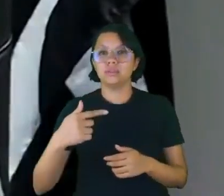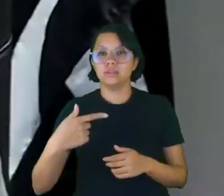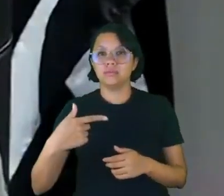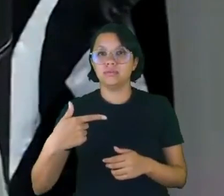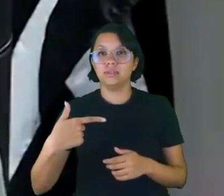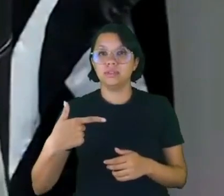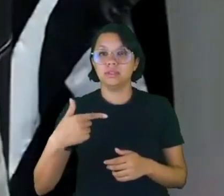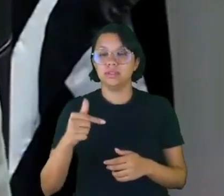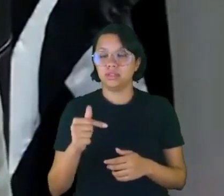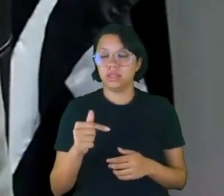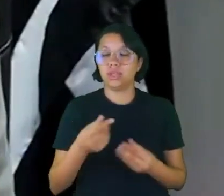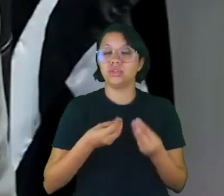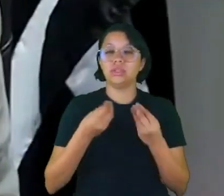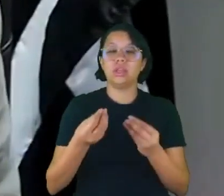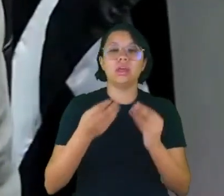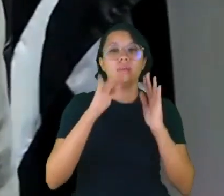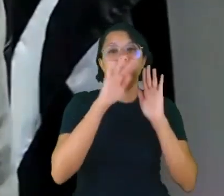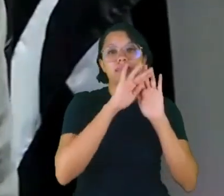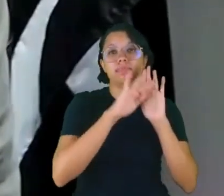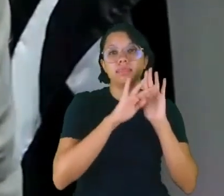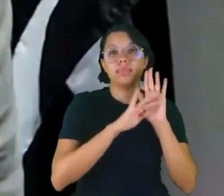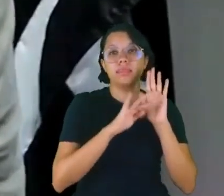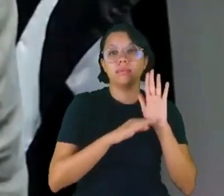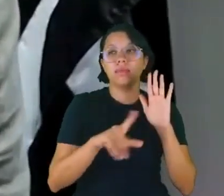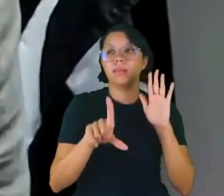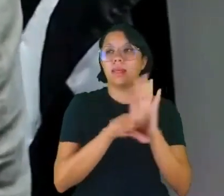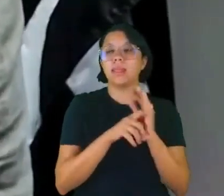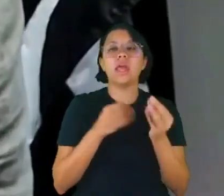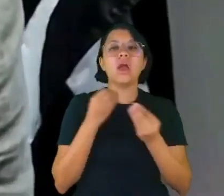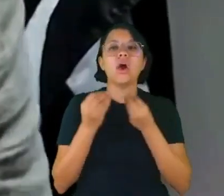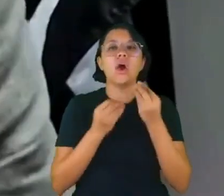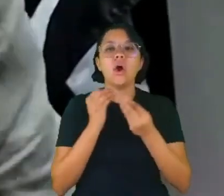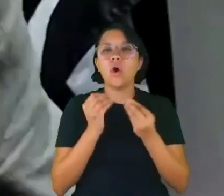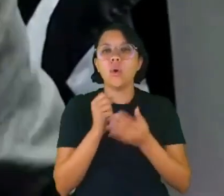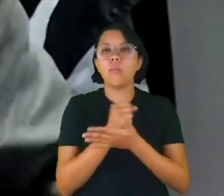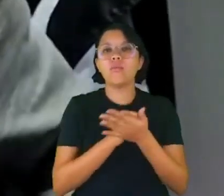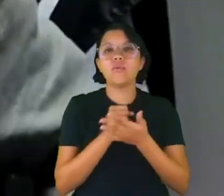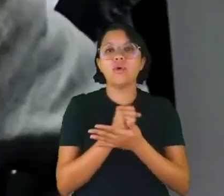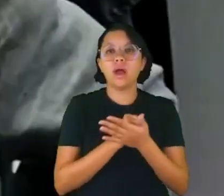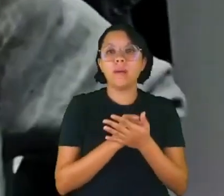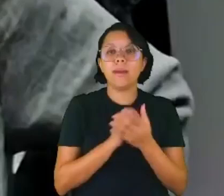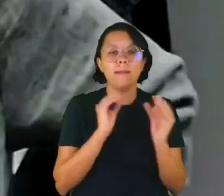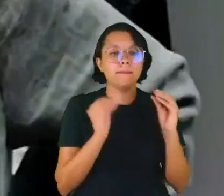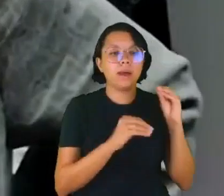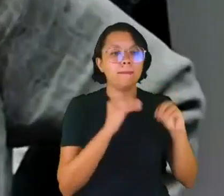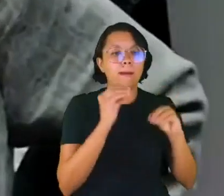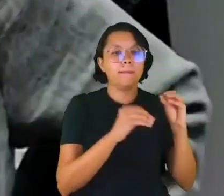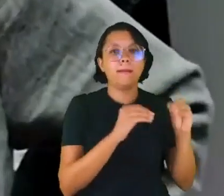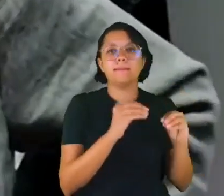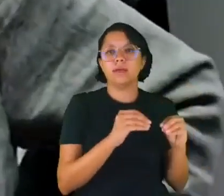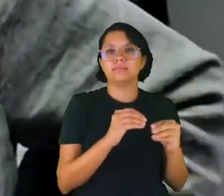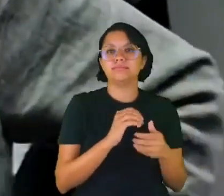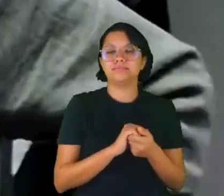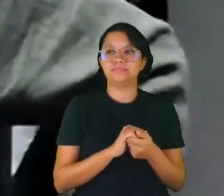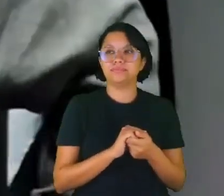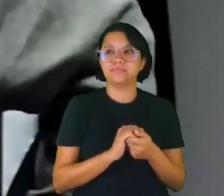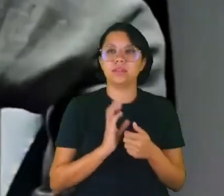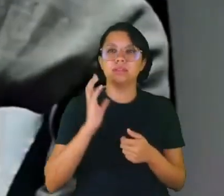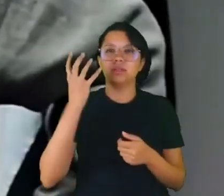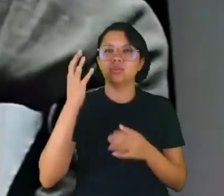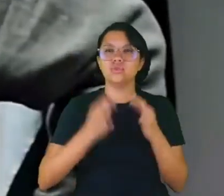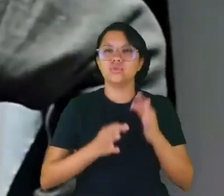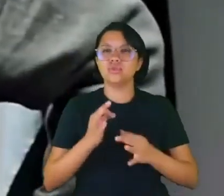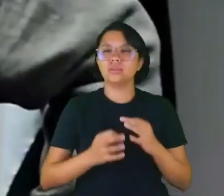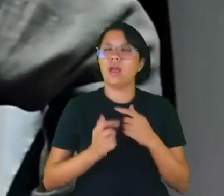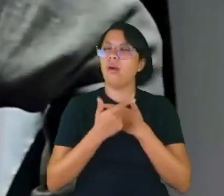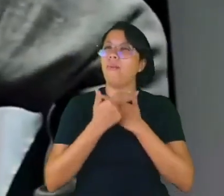uma tabela, quase que uma tabela da legislação, de como devem ser fundamentadas as decisões judiciais. E engraçado